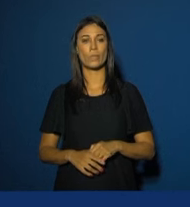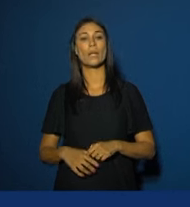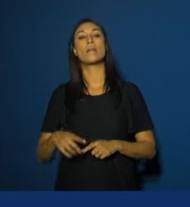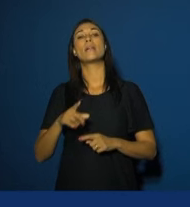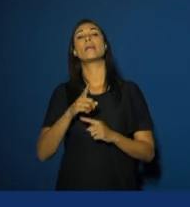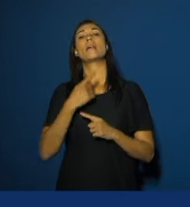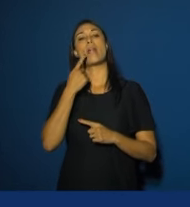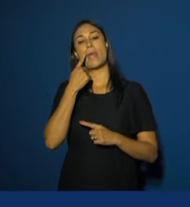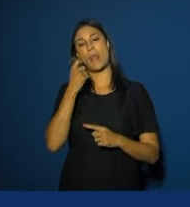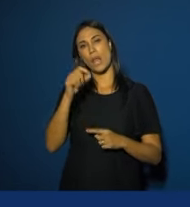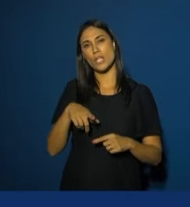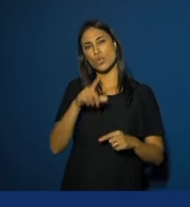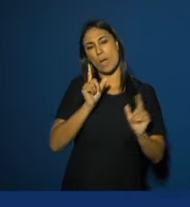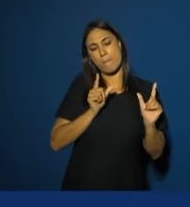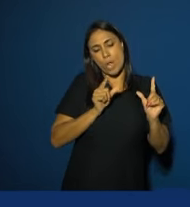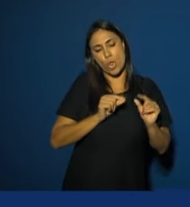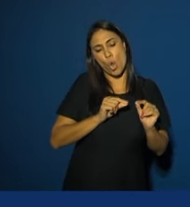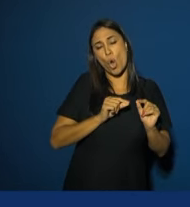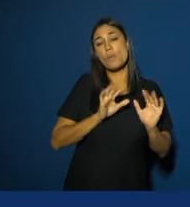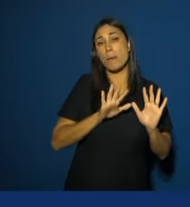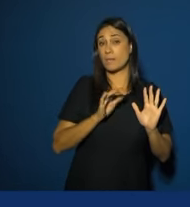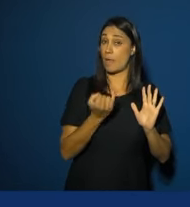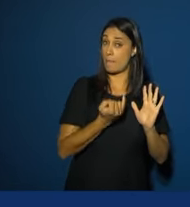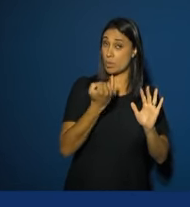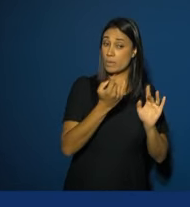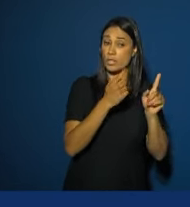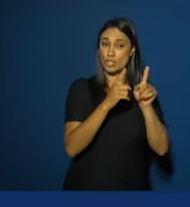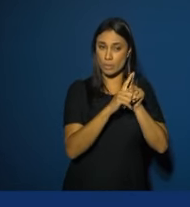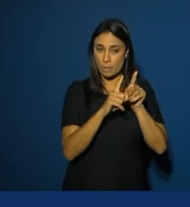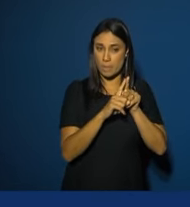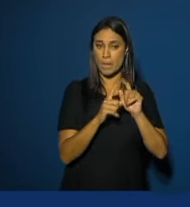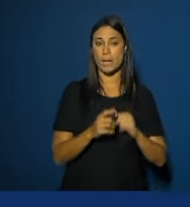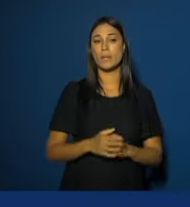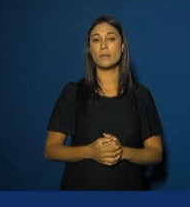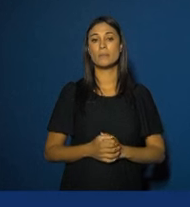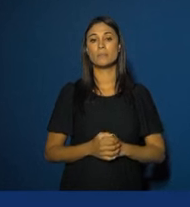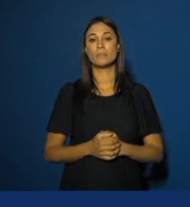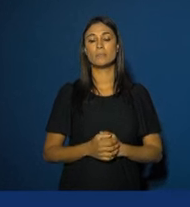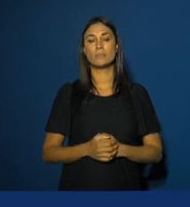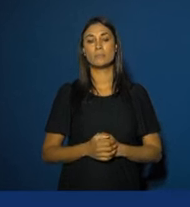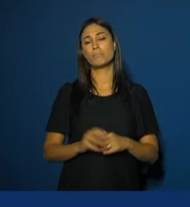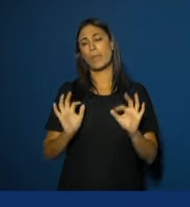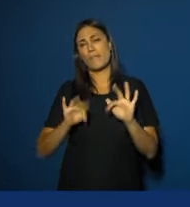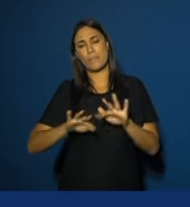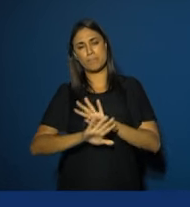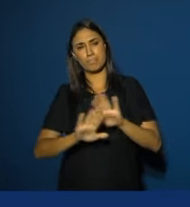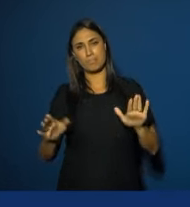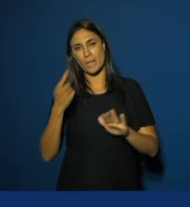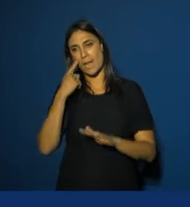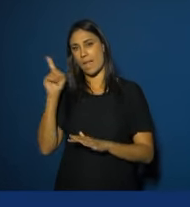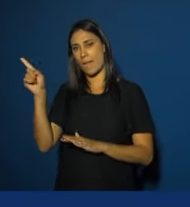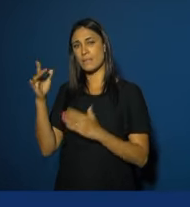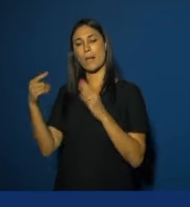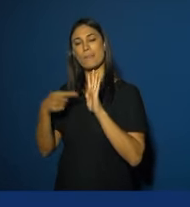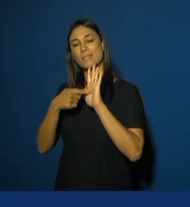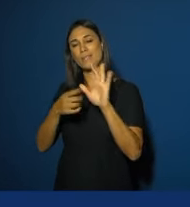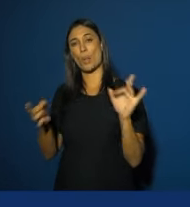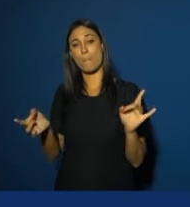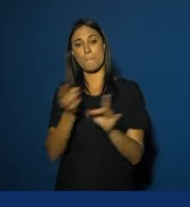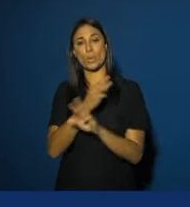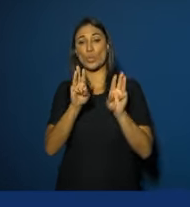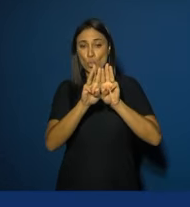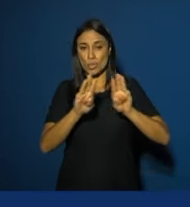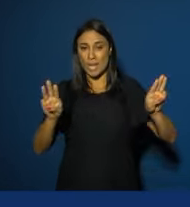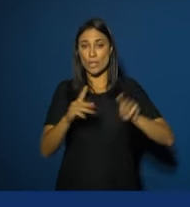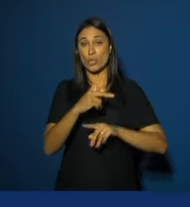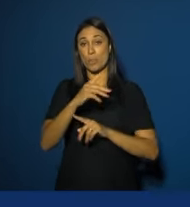Resíduo sólido, um valor menor, mas não menos importante. Pode passar. Enfim, aí está a apresentação completa no